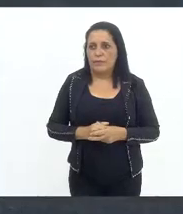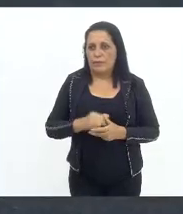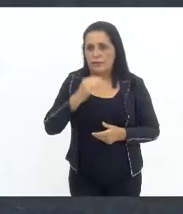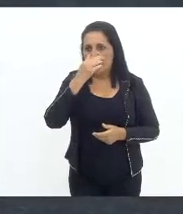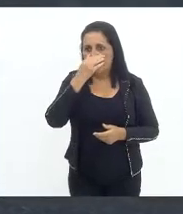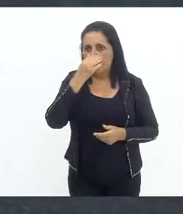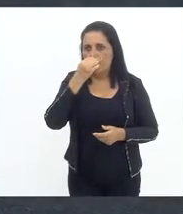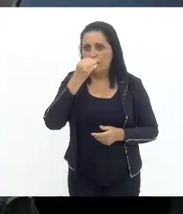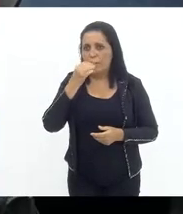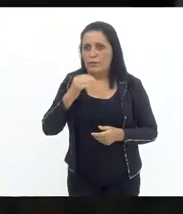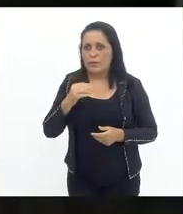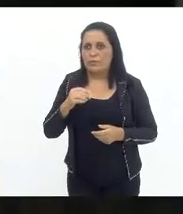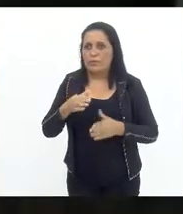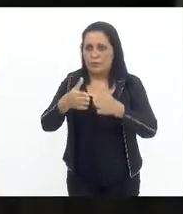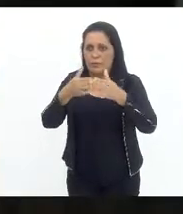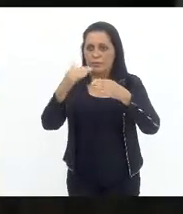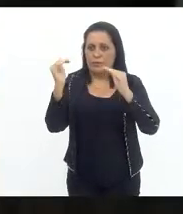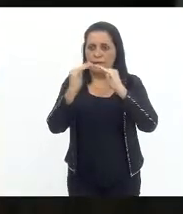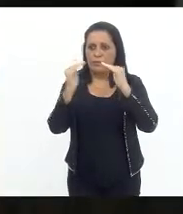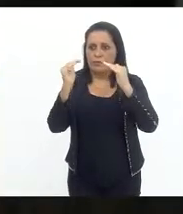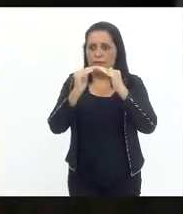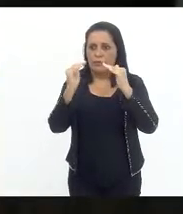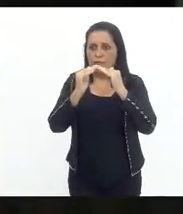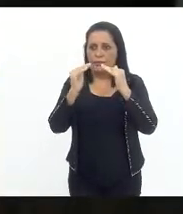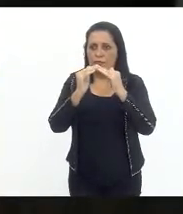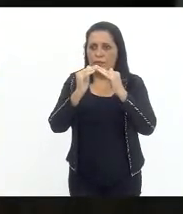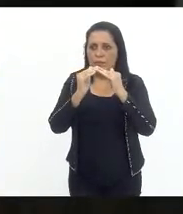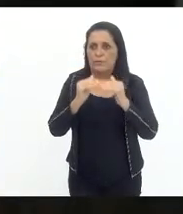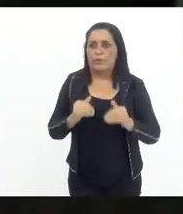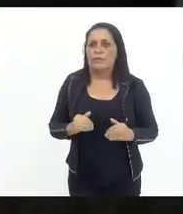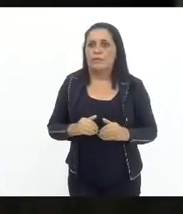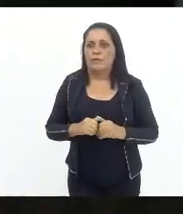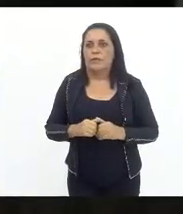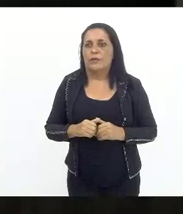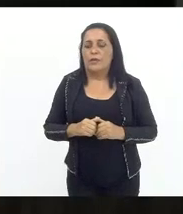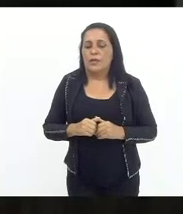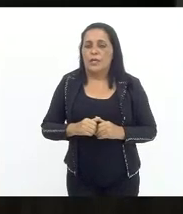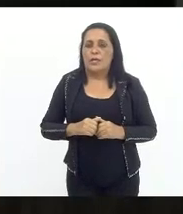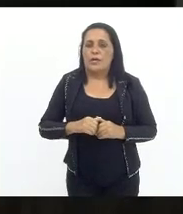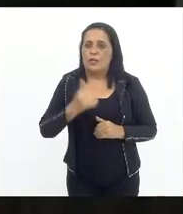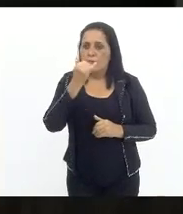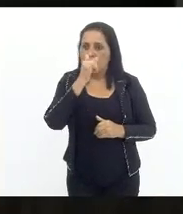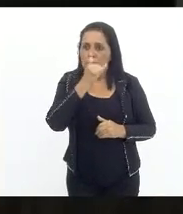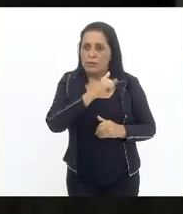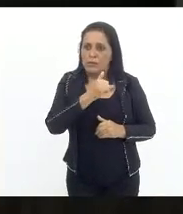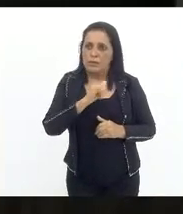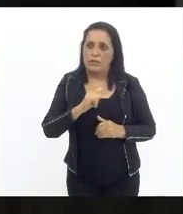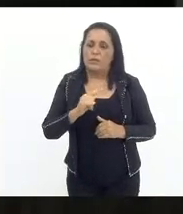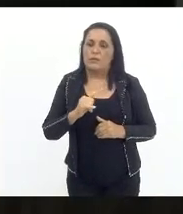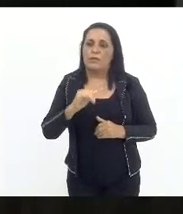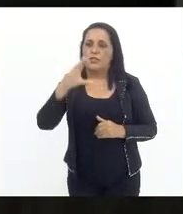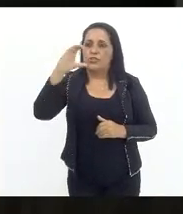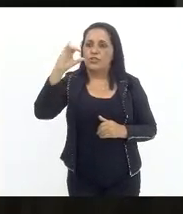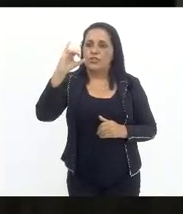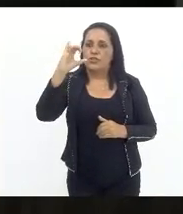Favorável, senhor presidente. Pela Comissão de Minas e Energia, deputado Chiquinho da Mangueira. Deputado Chiquinho da